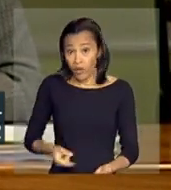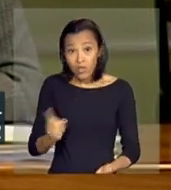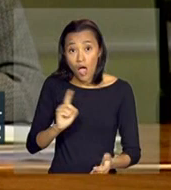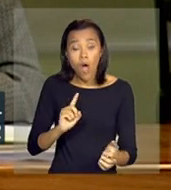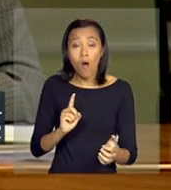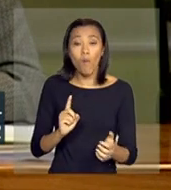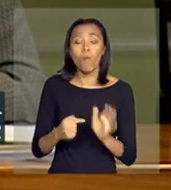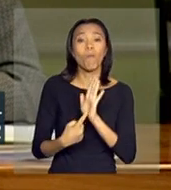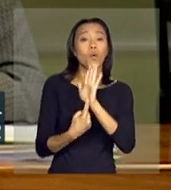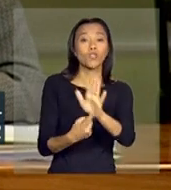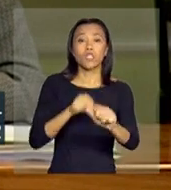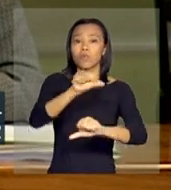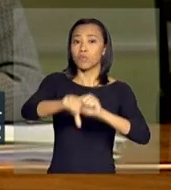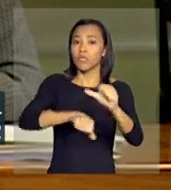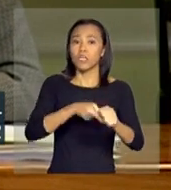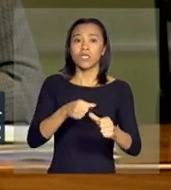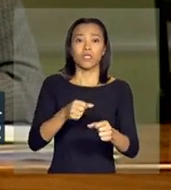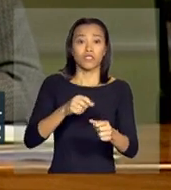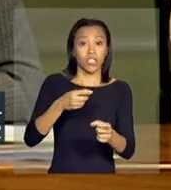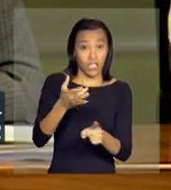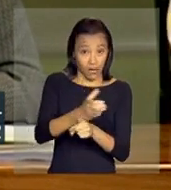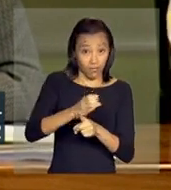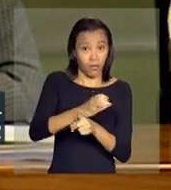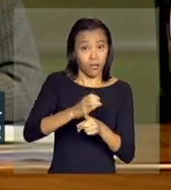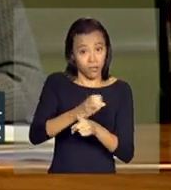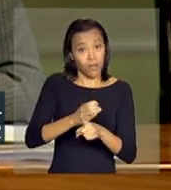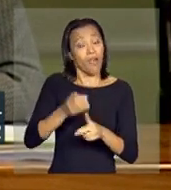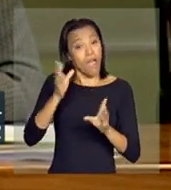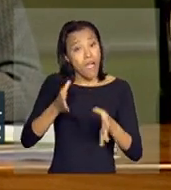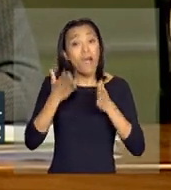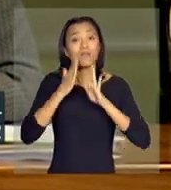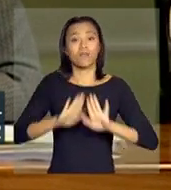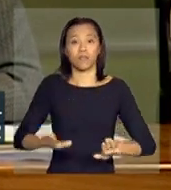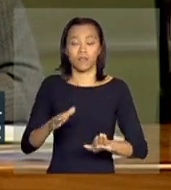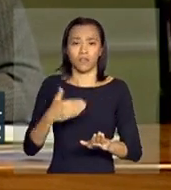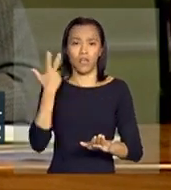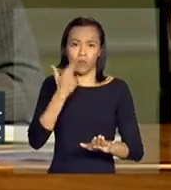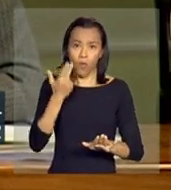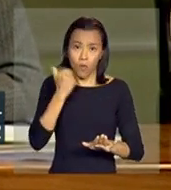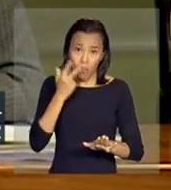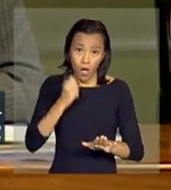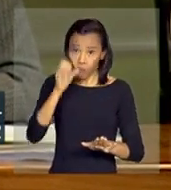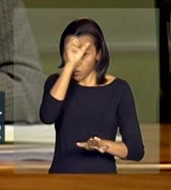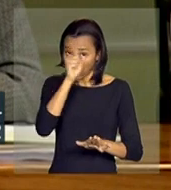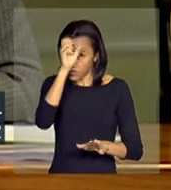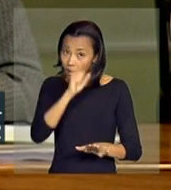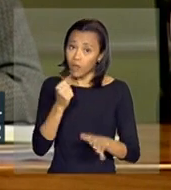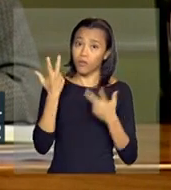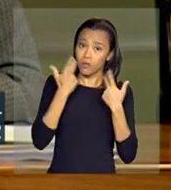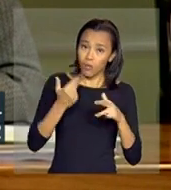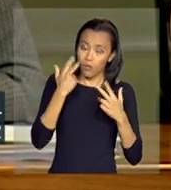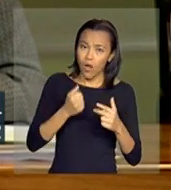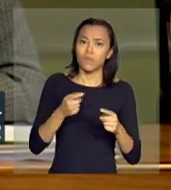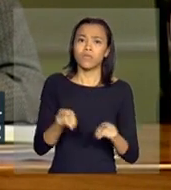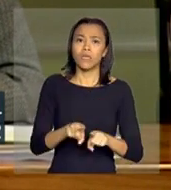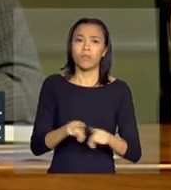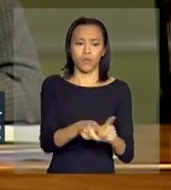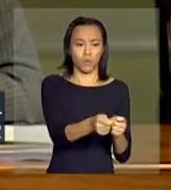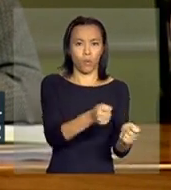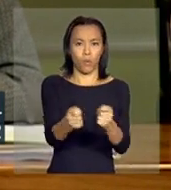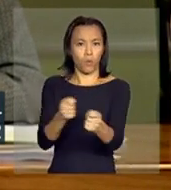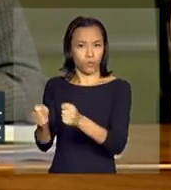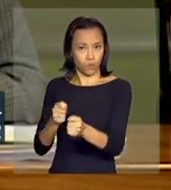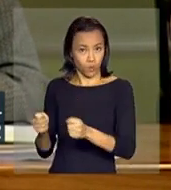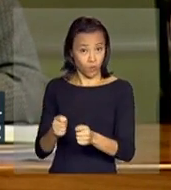as mudanças de prazo. Faz parte do nosso processo, faz parte do aprendizado e faz parte do monitoramento, o